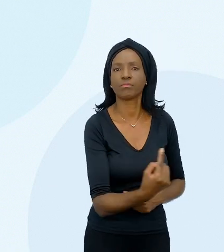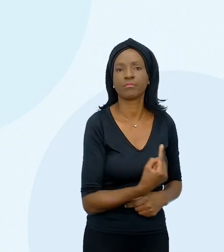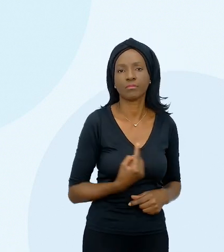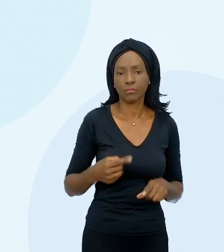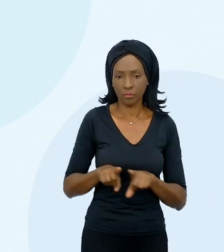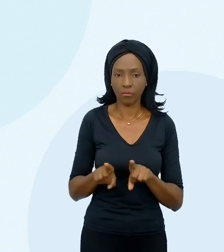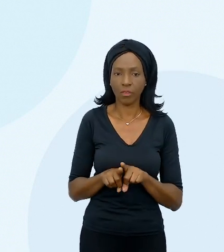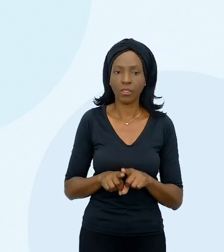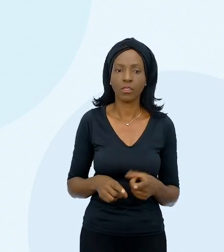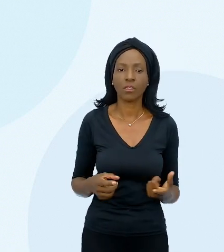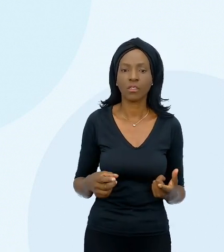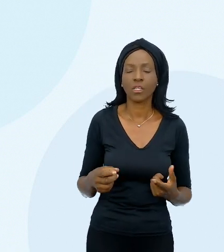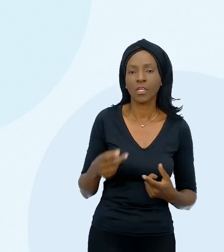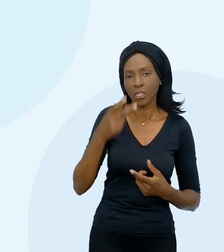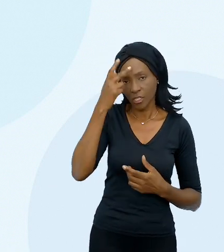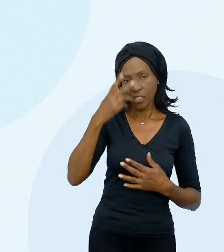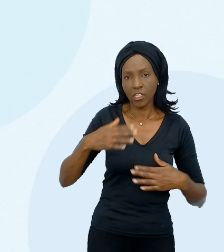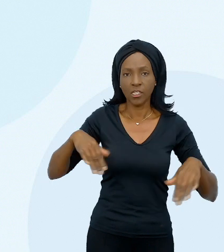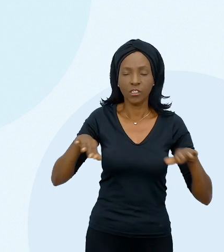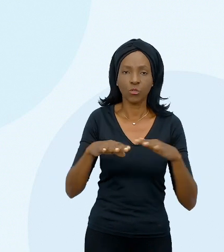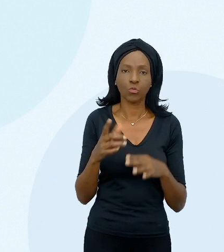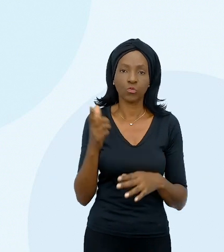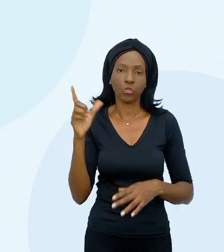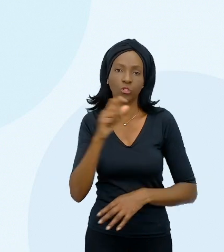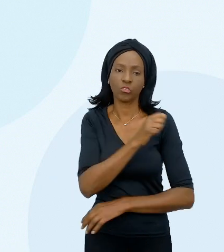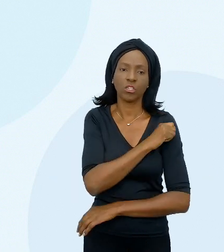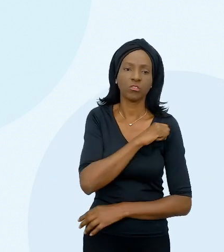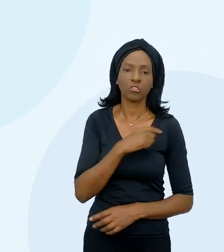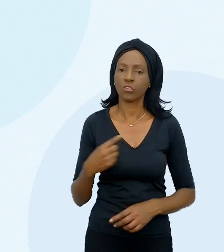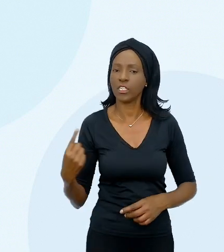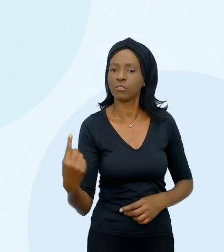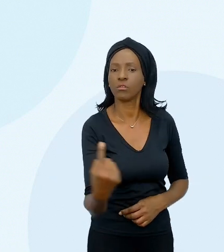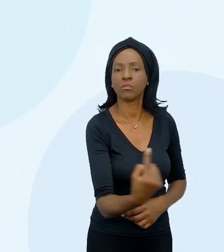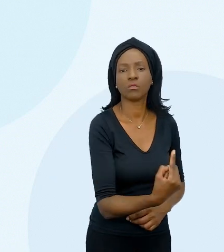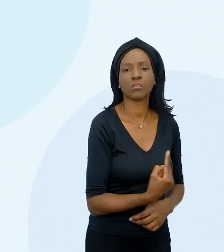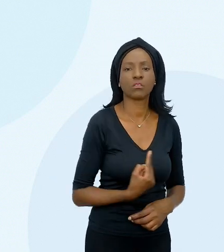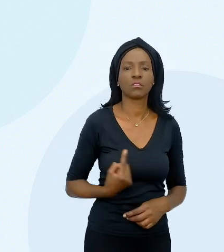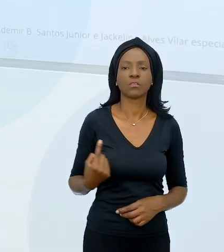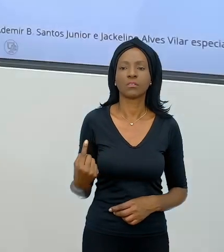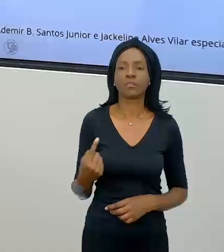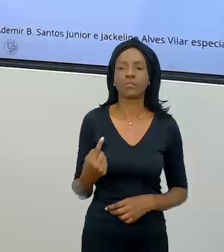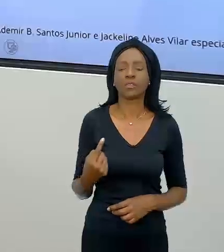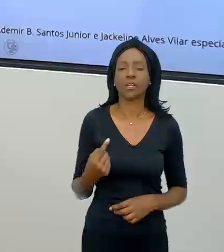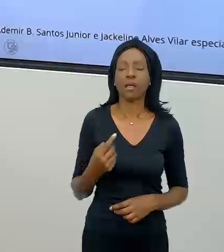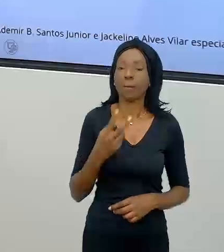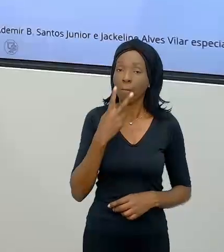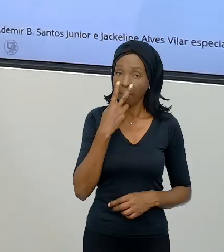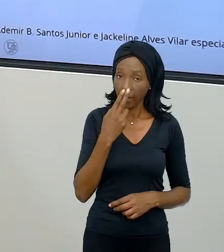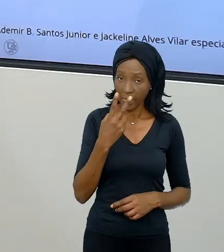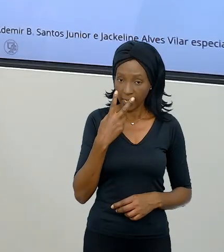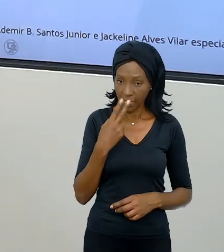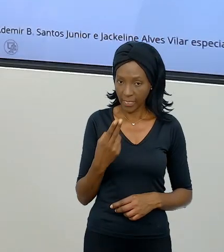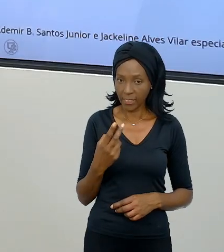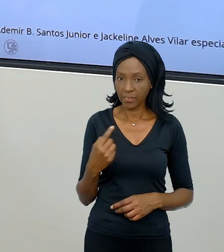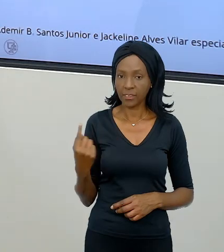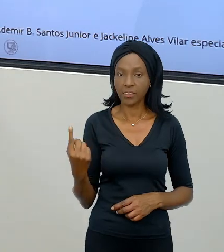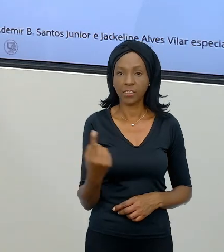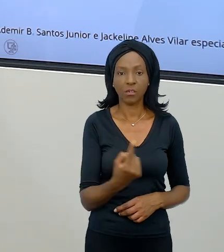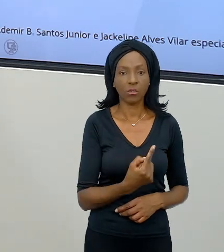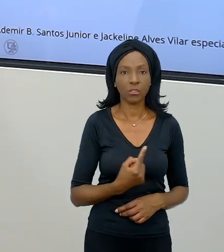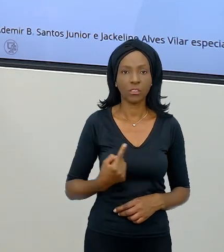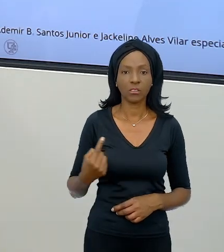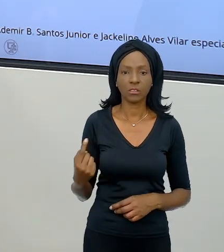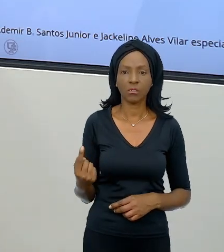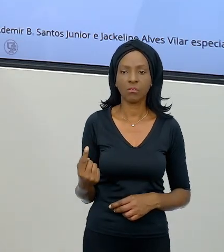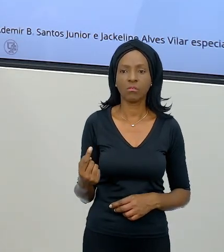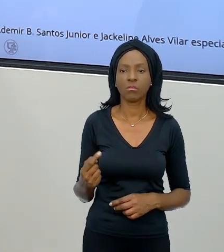vão rotacionar, né? E aqui é importante o seguinte, embora tenha aspectos parecidos com rotação por estação, não é a